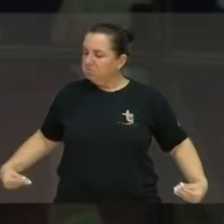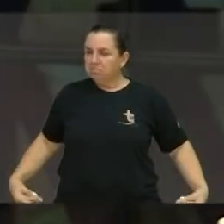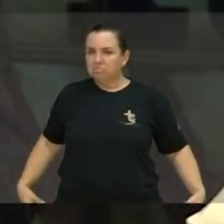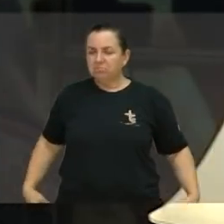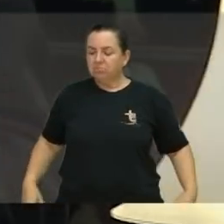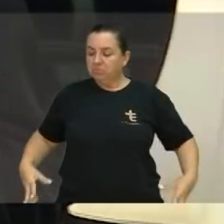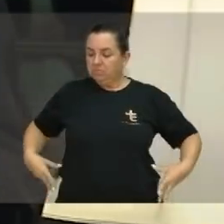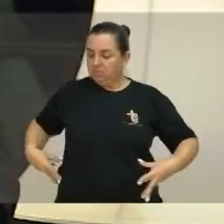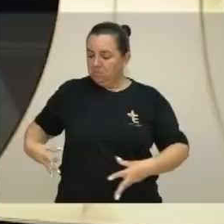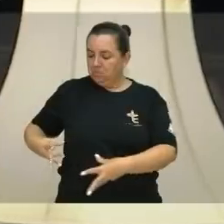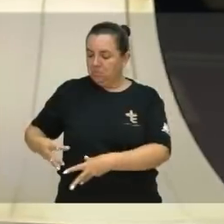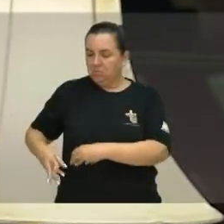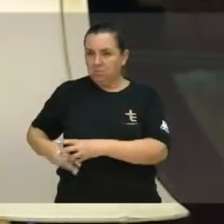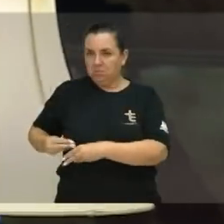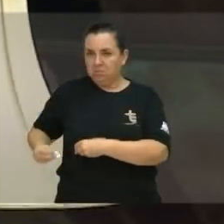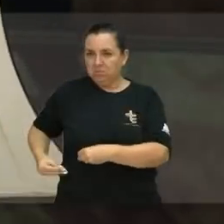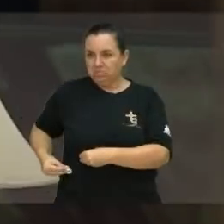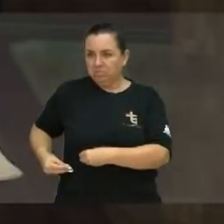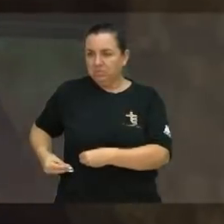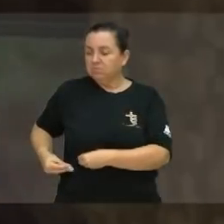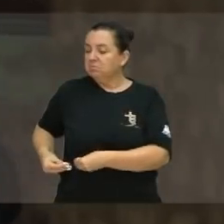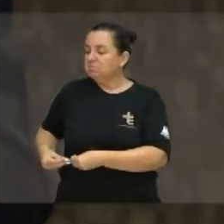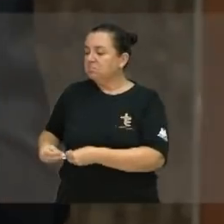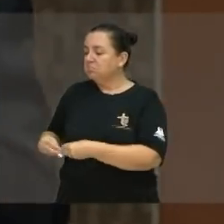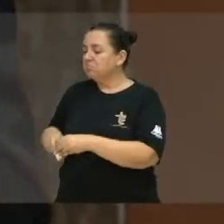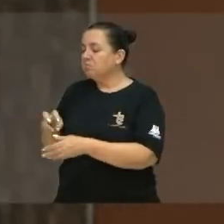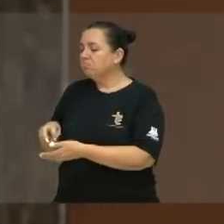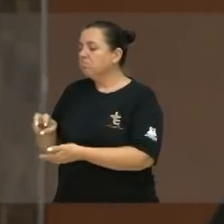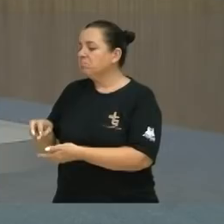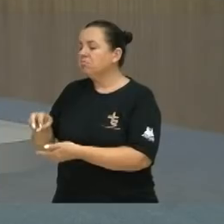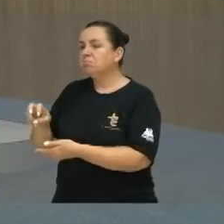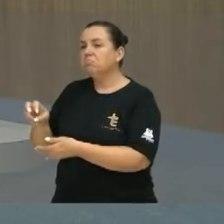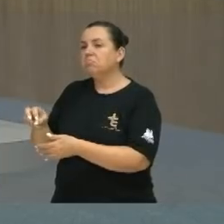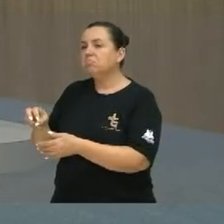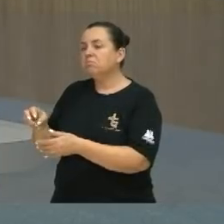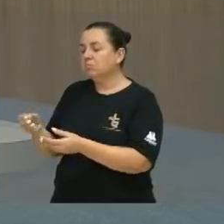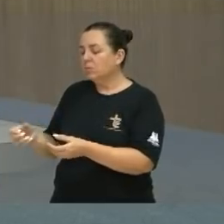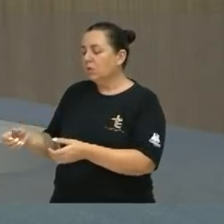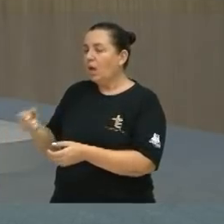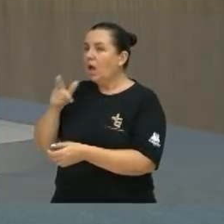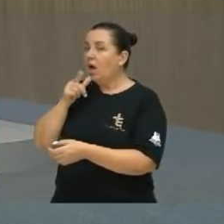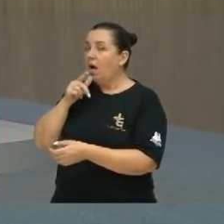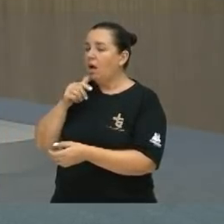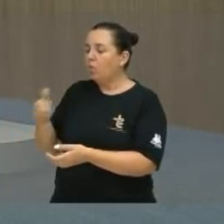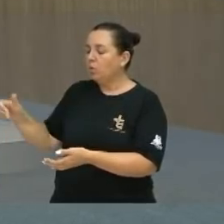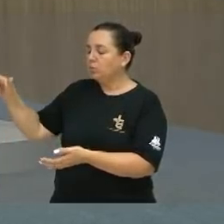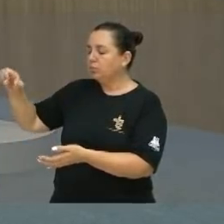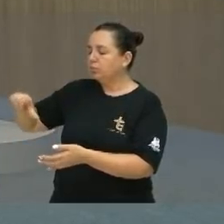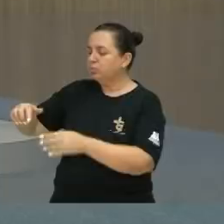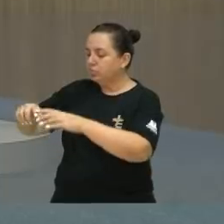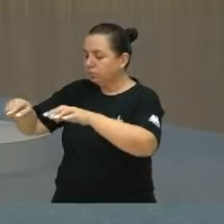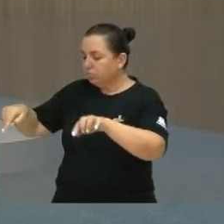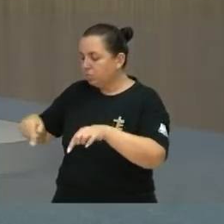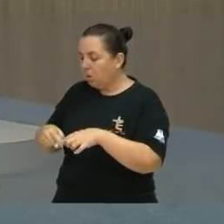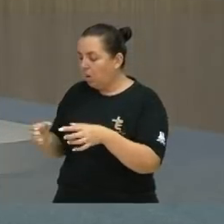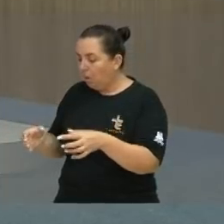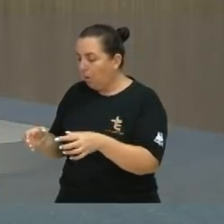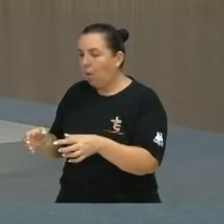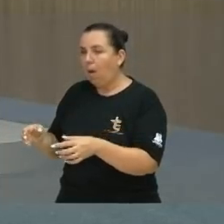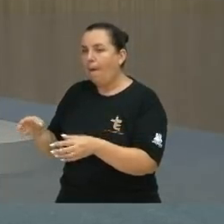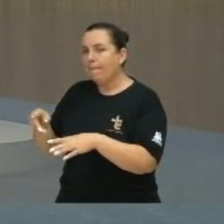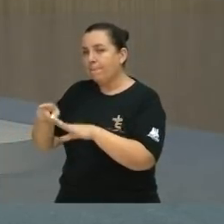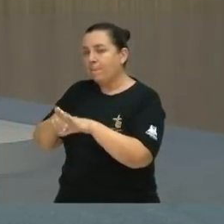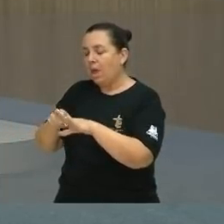com avental colocou água na bacia uma sucessão de verbos que já vimos da outra vez